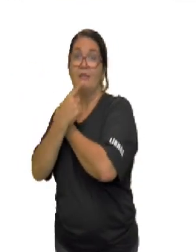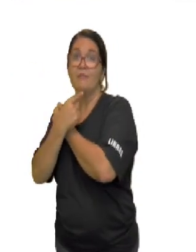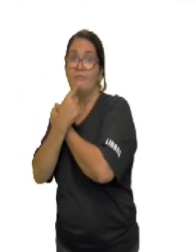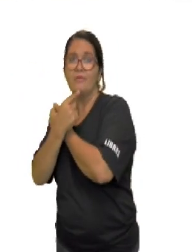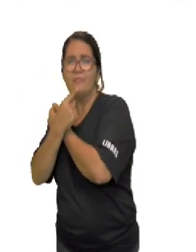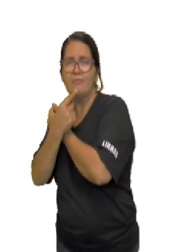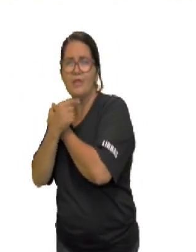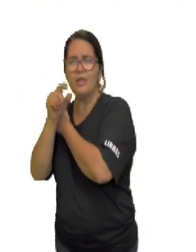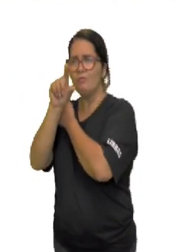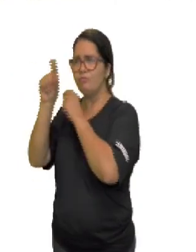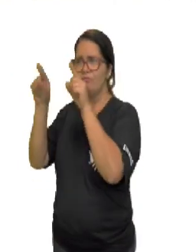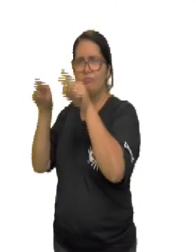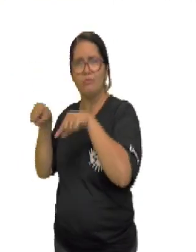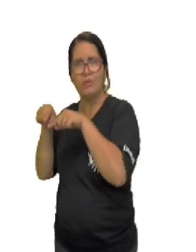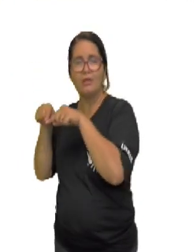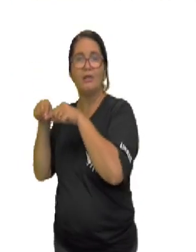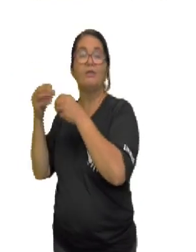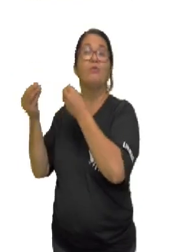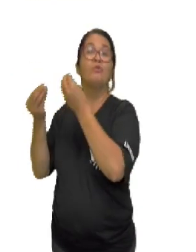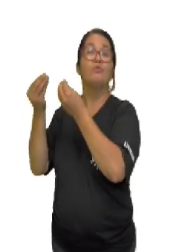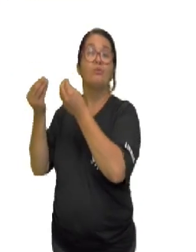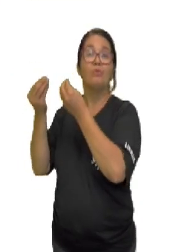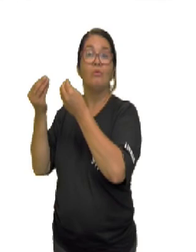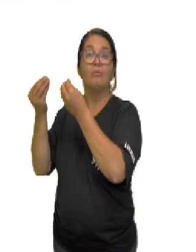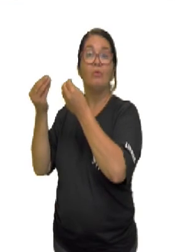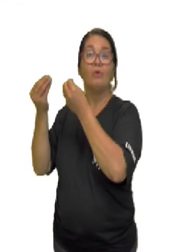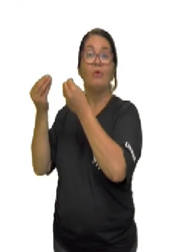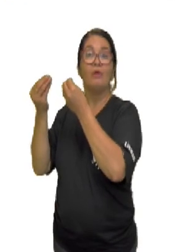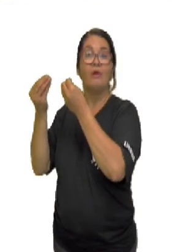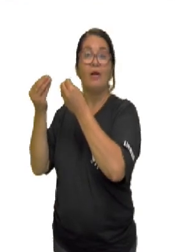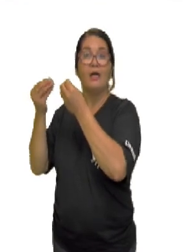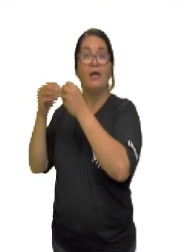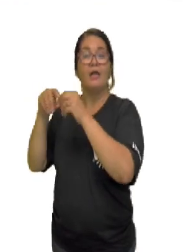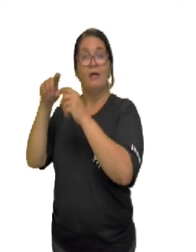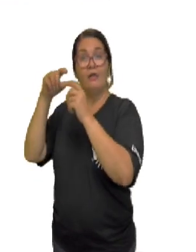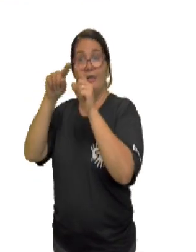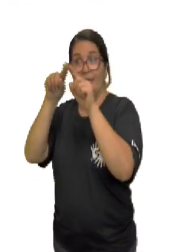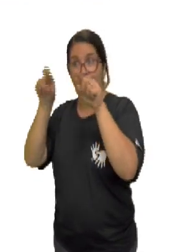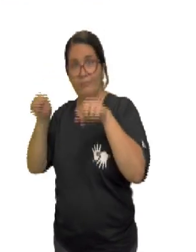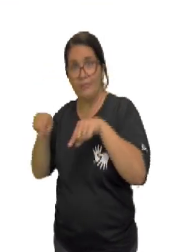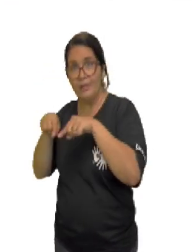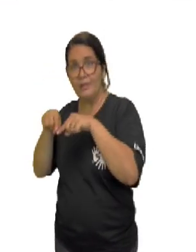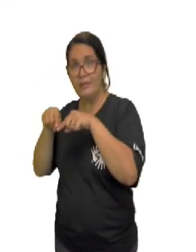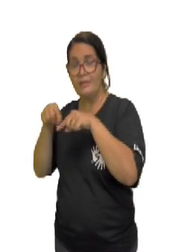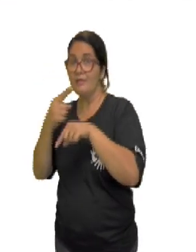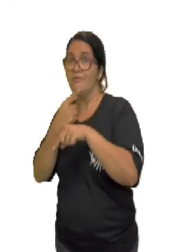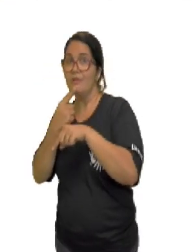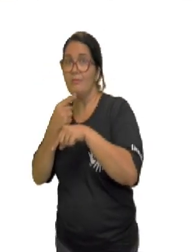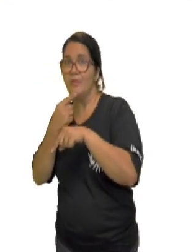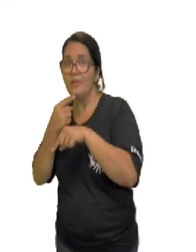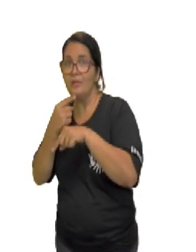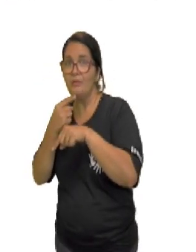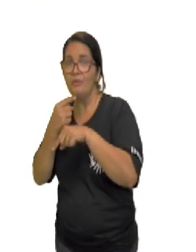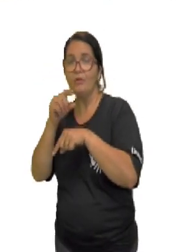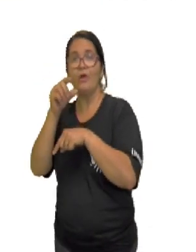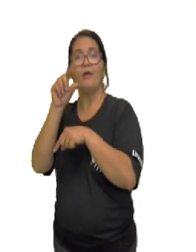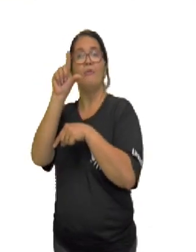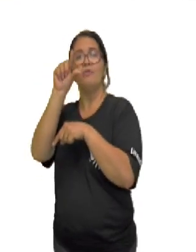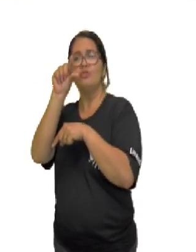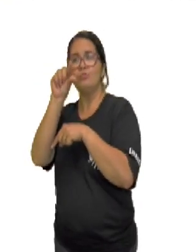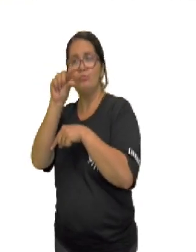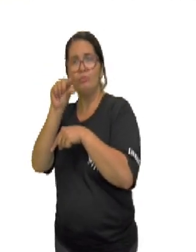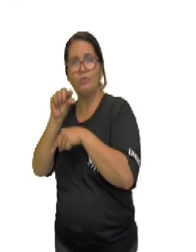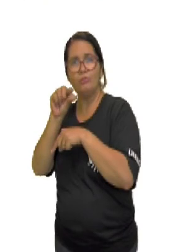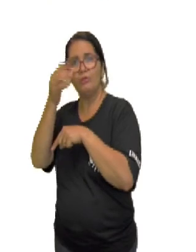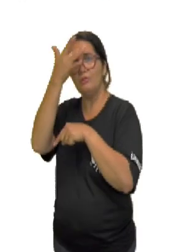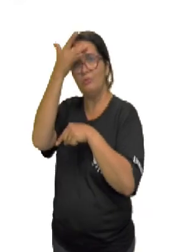Estão envelhecendo. E aí vai faltar para repor